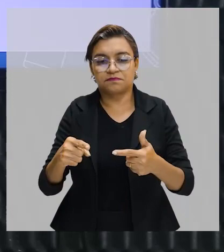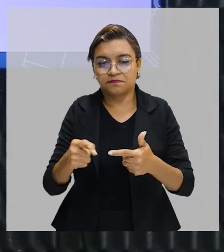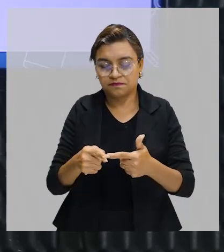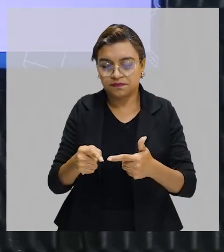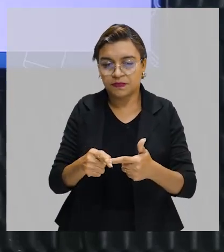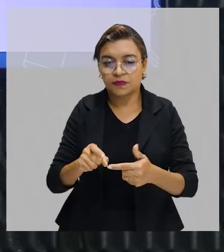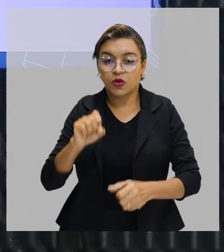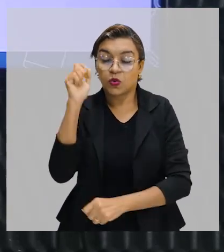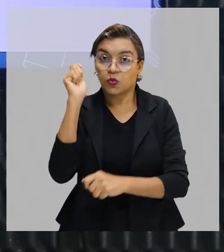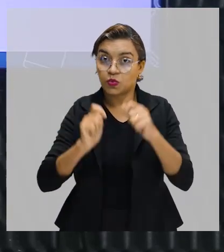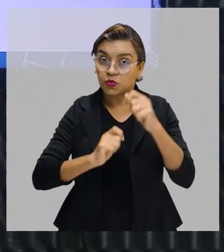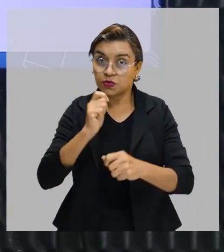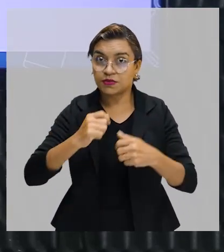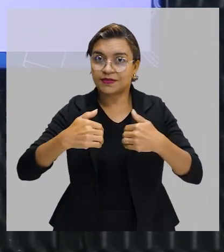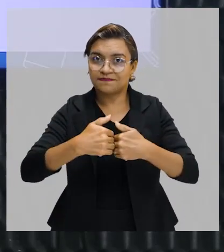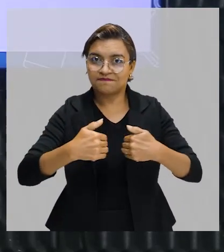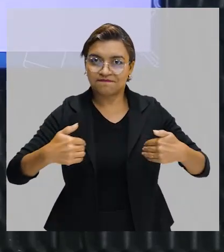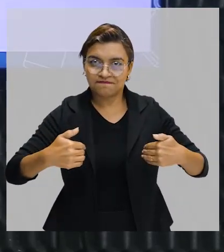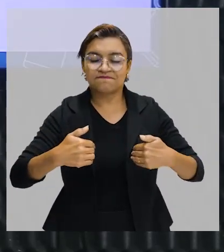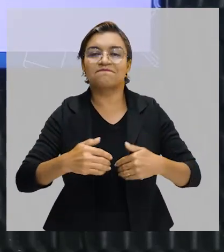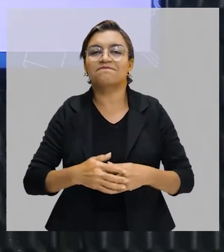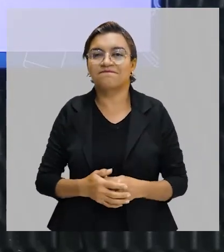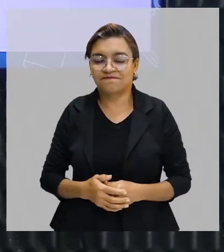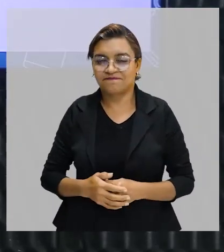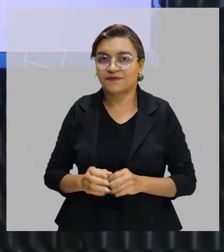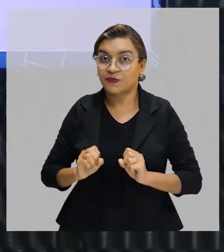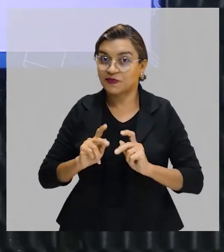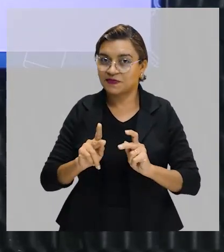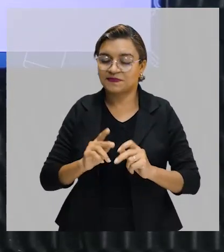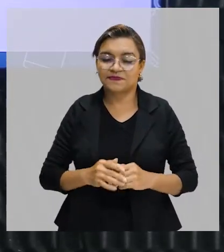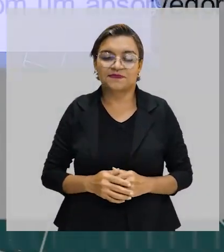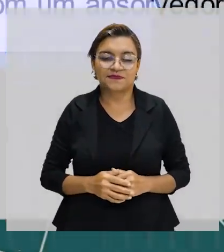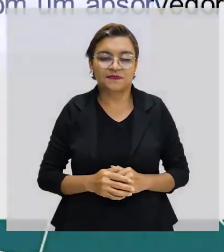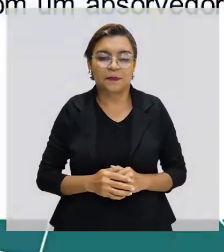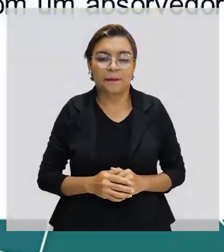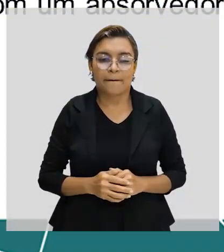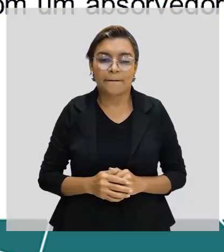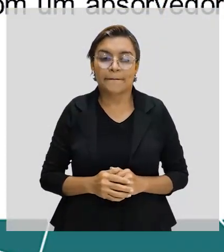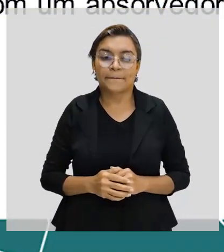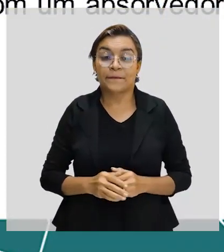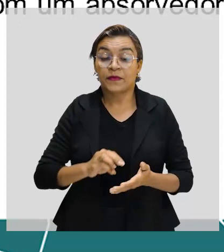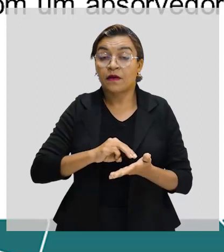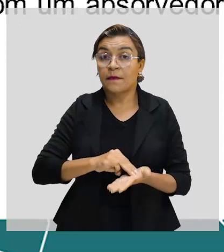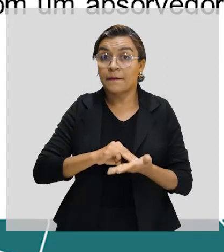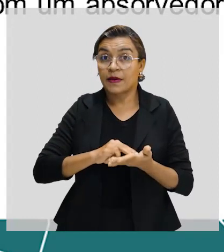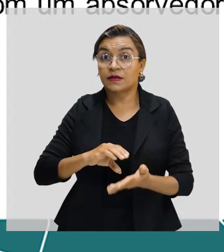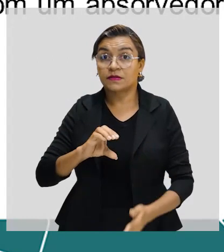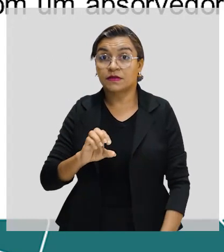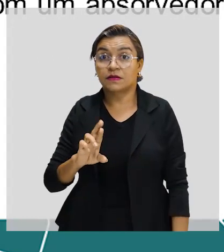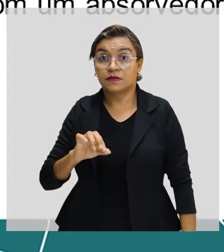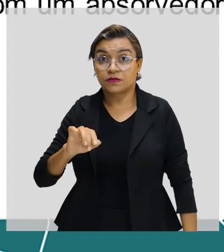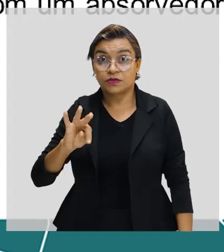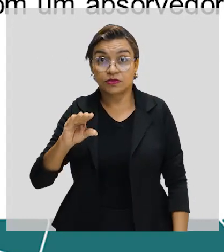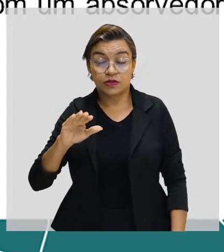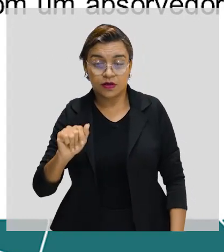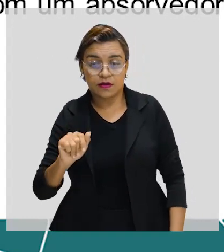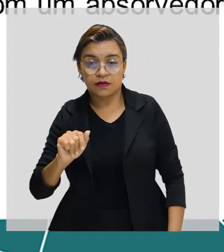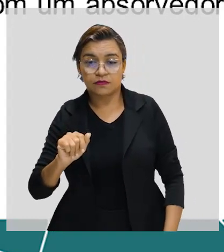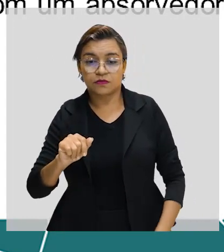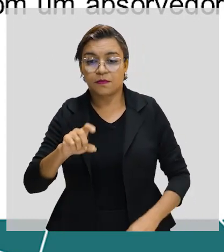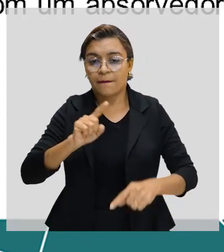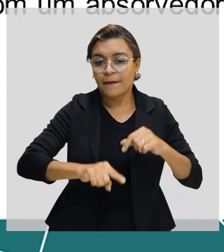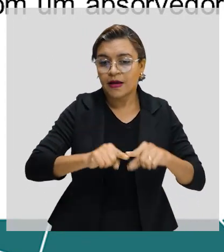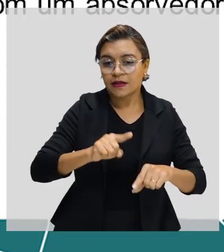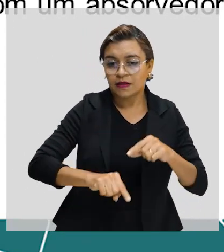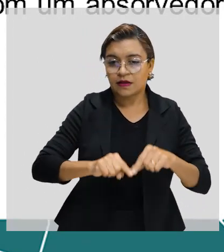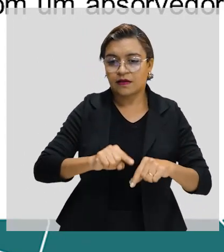funciona essas usinas, né, nucleares, tá ok? Bom, a massa crítica de um material fissionável, a gente fala de